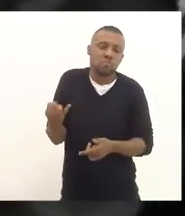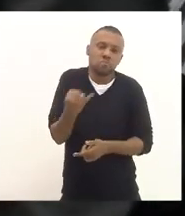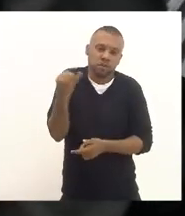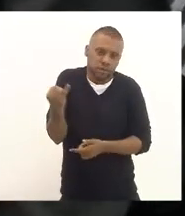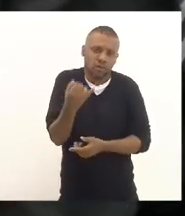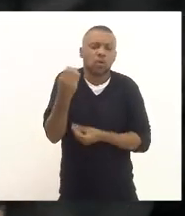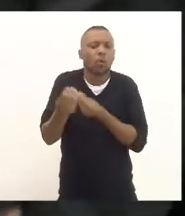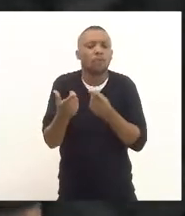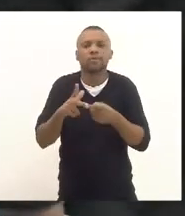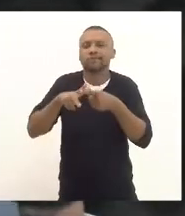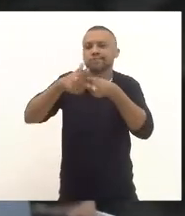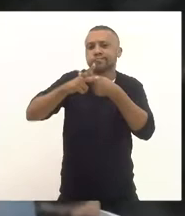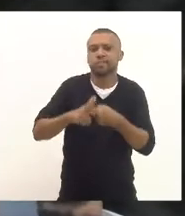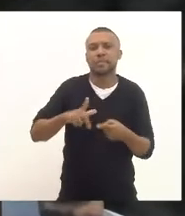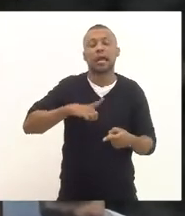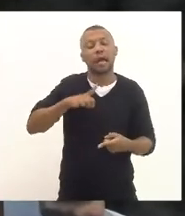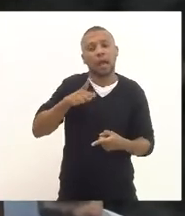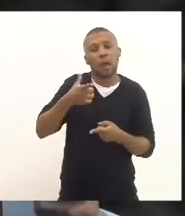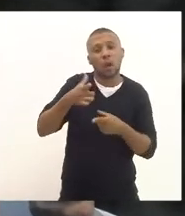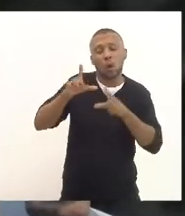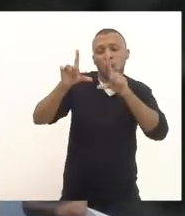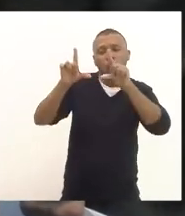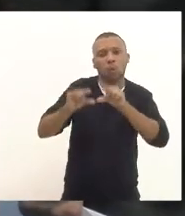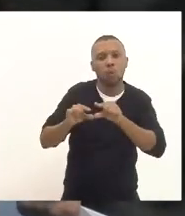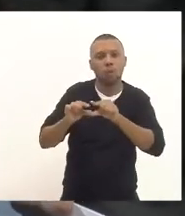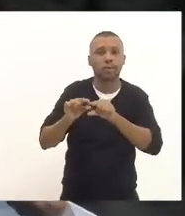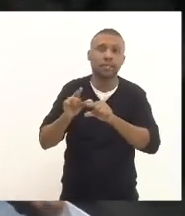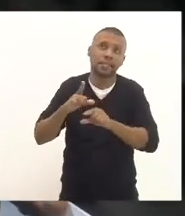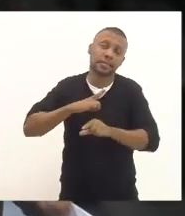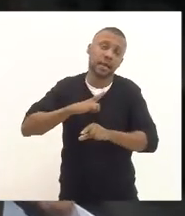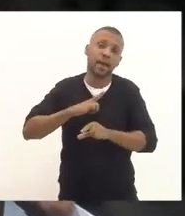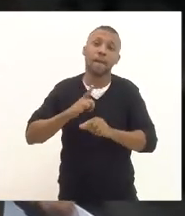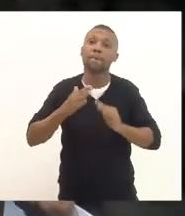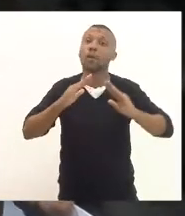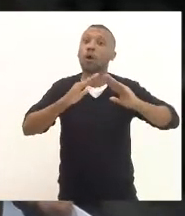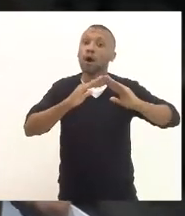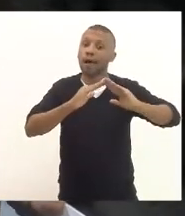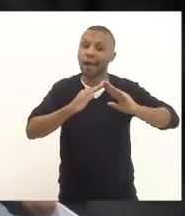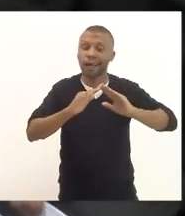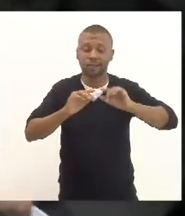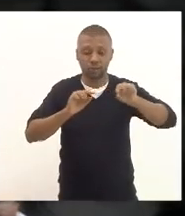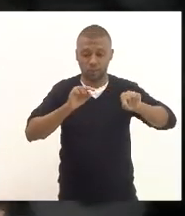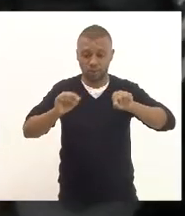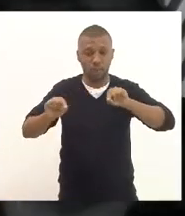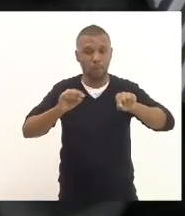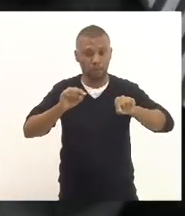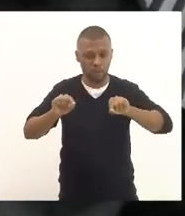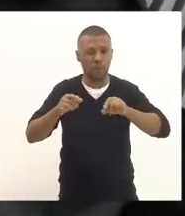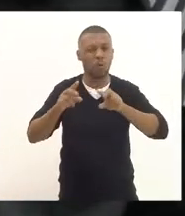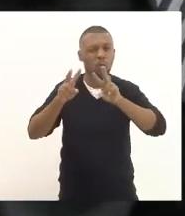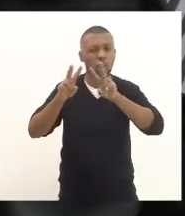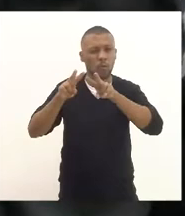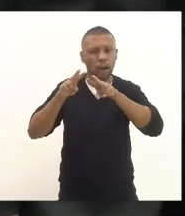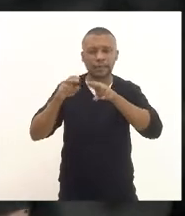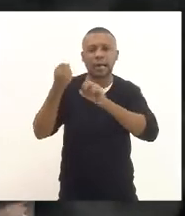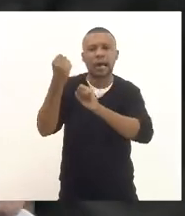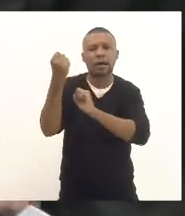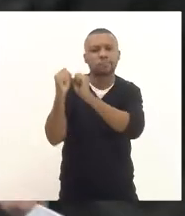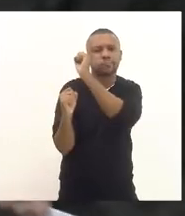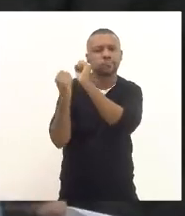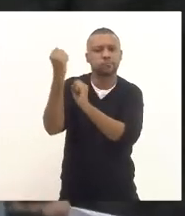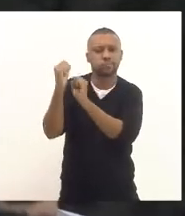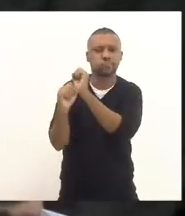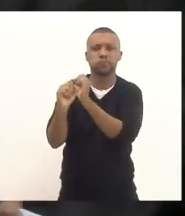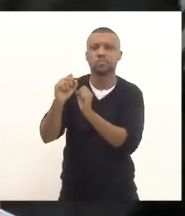reparação pelos riscos nem lhe ver de se morar nesses dois municípios Devido as usinas nucleares em